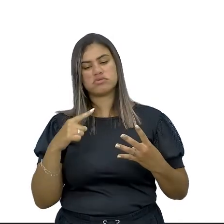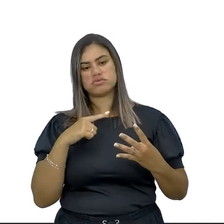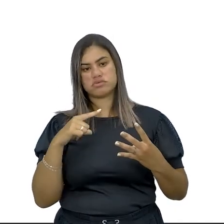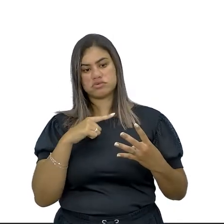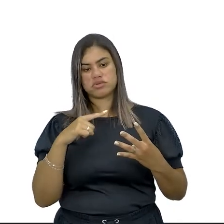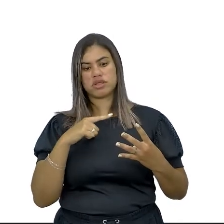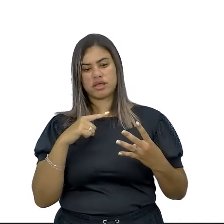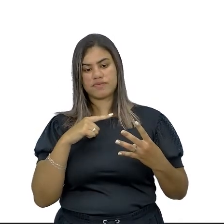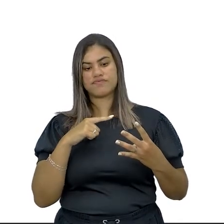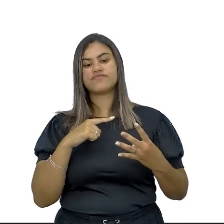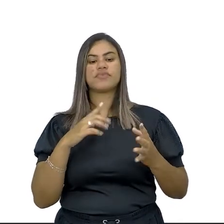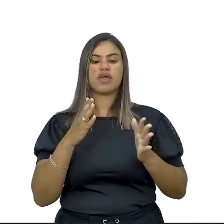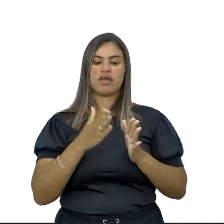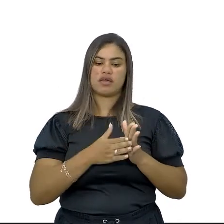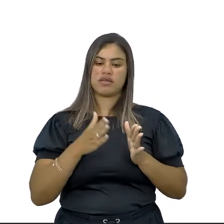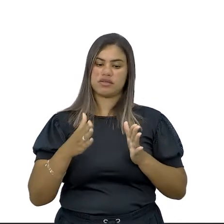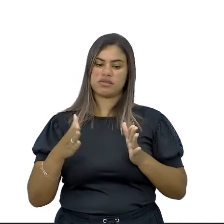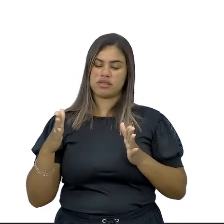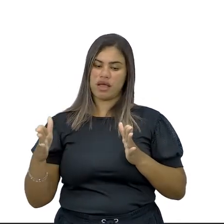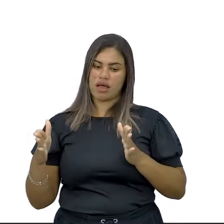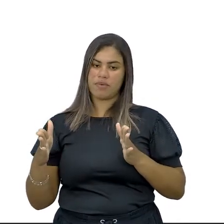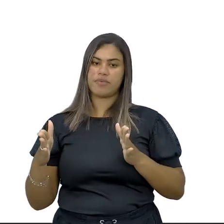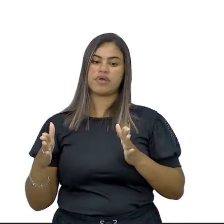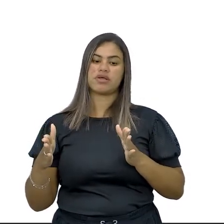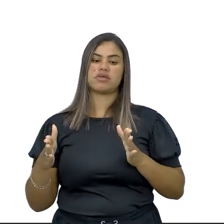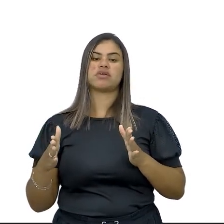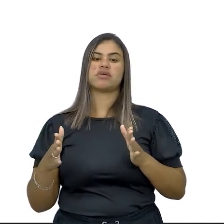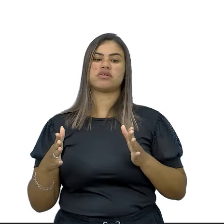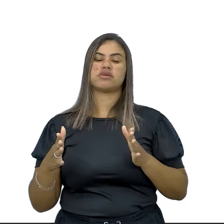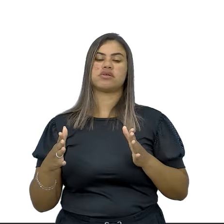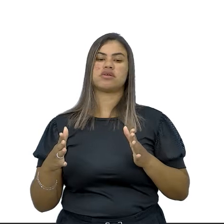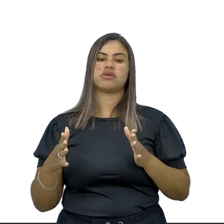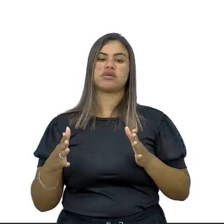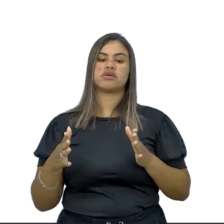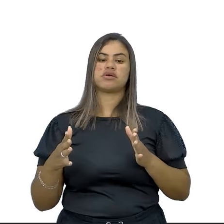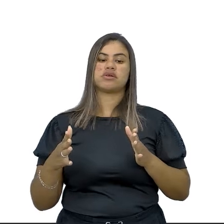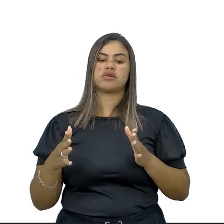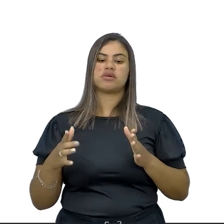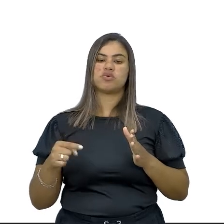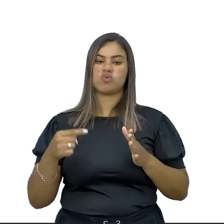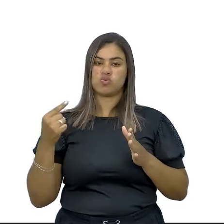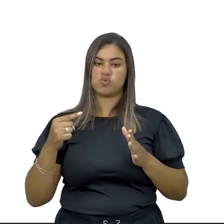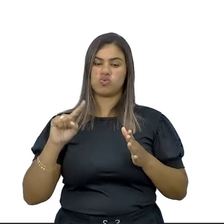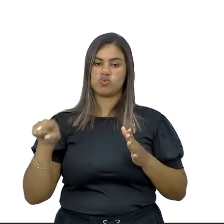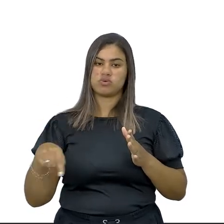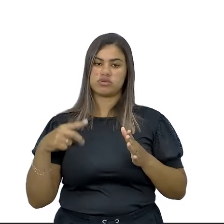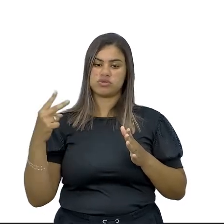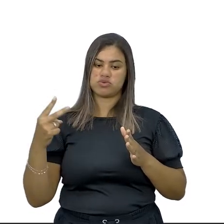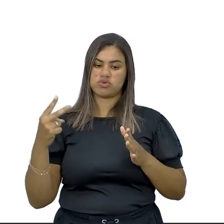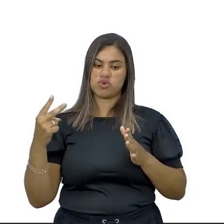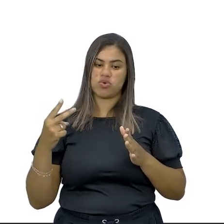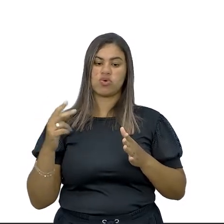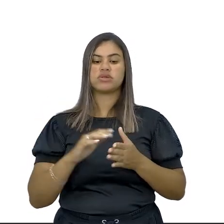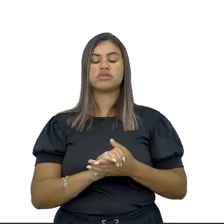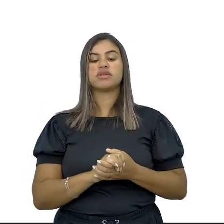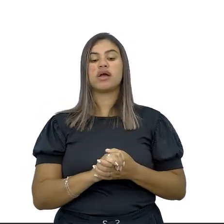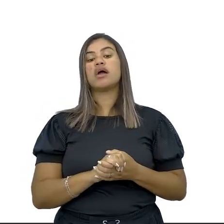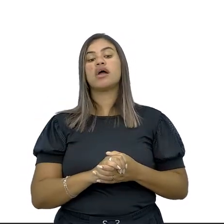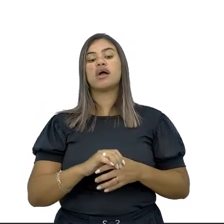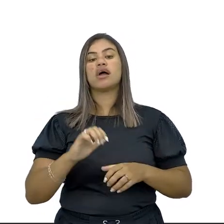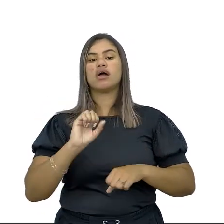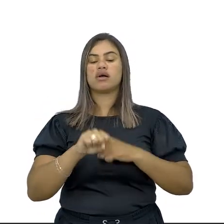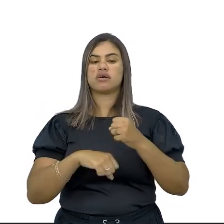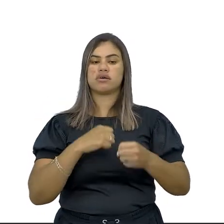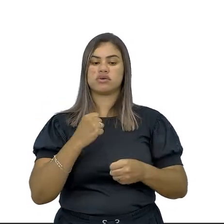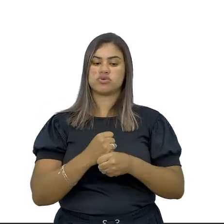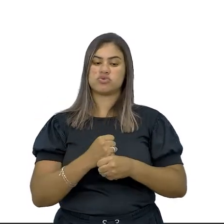né, que acabo de mencionar. Então, são uma formação de etapa, parte um, uma formação de ano série, parte um, uma